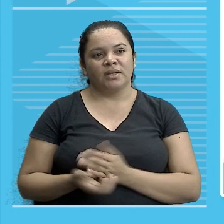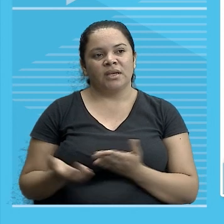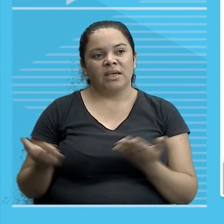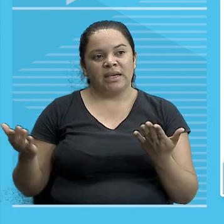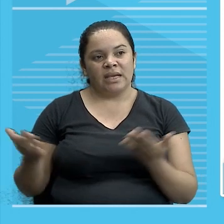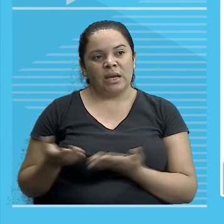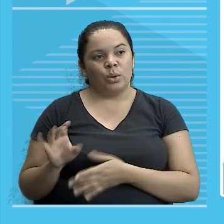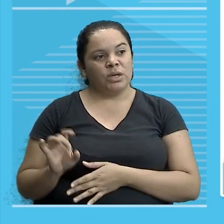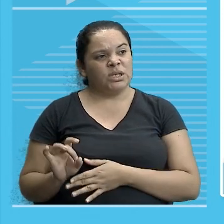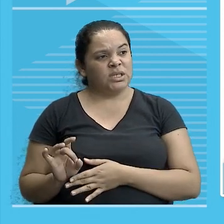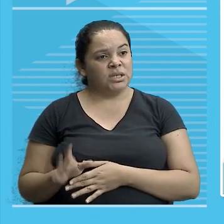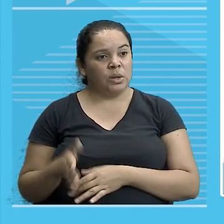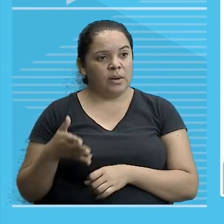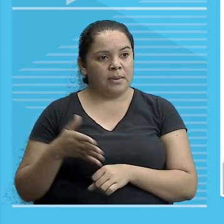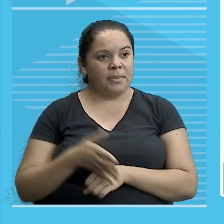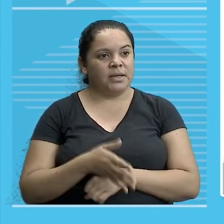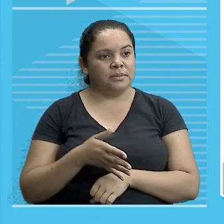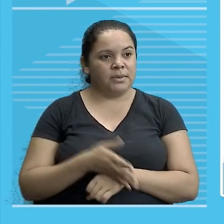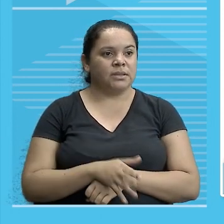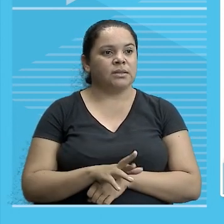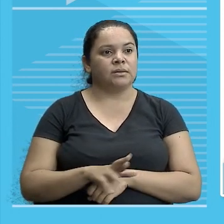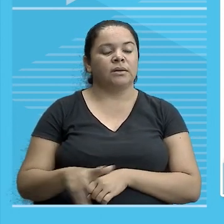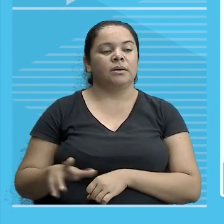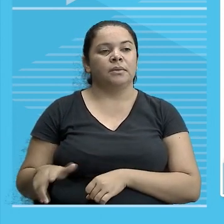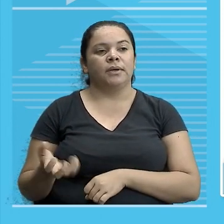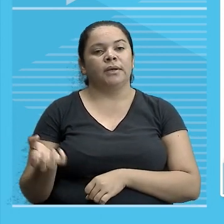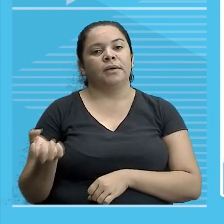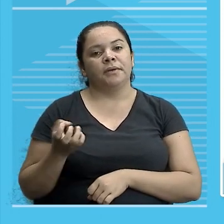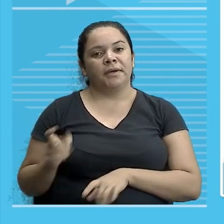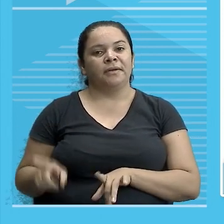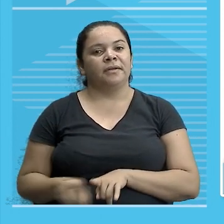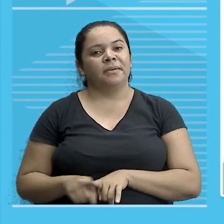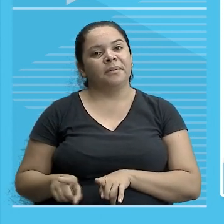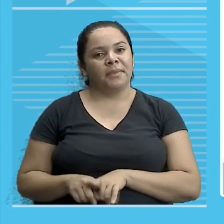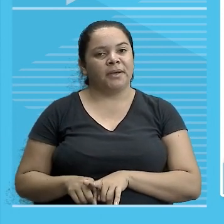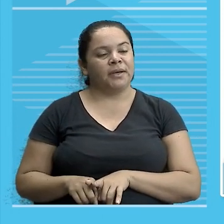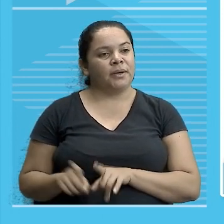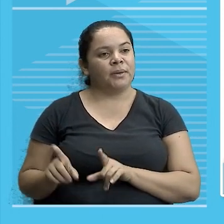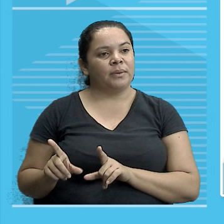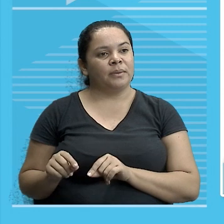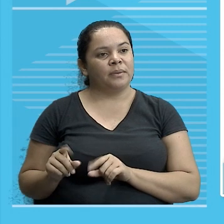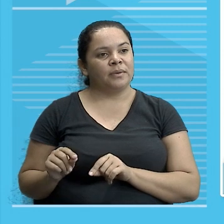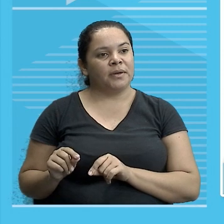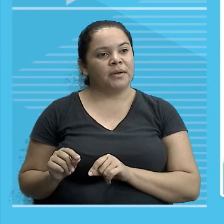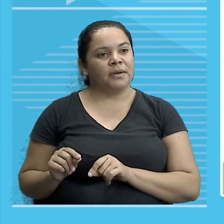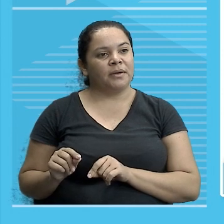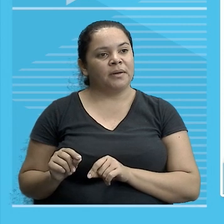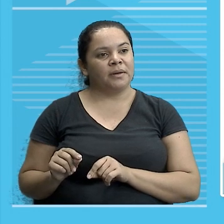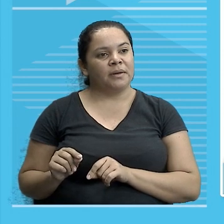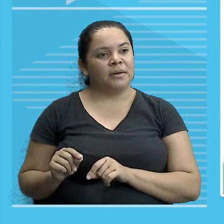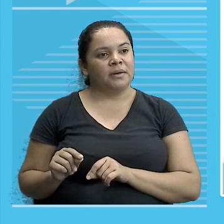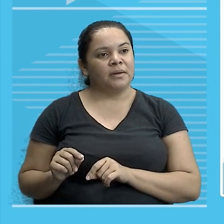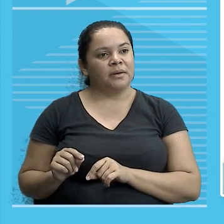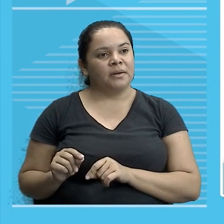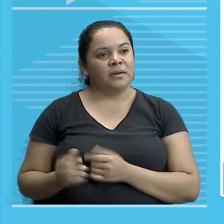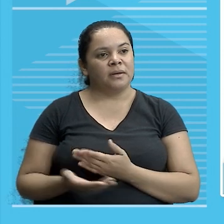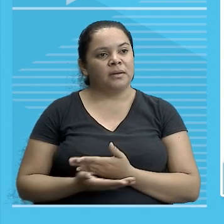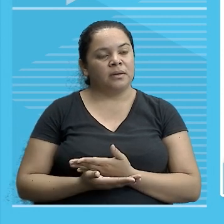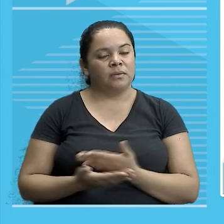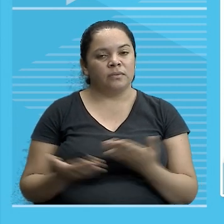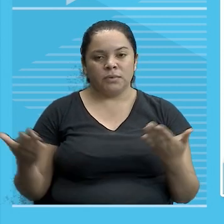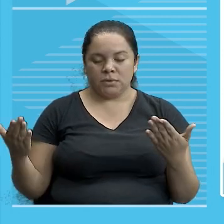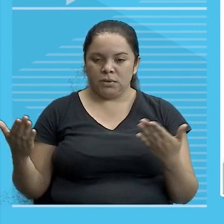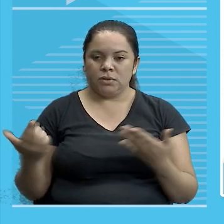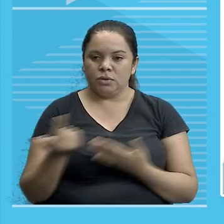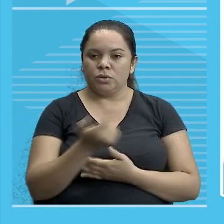participação. Eu quero que você, por favor, só aí os Conceição do Canindé. Tem vários polos que estão